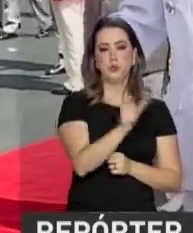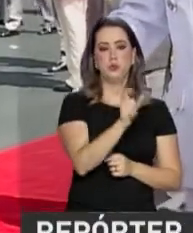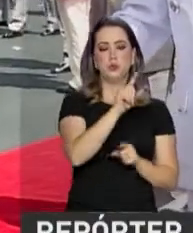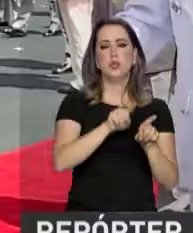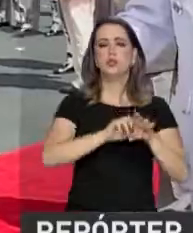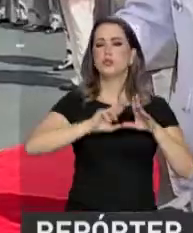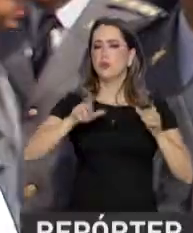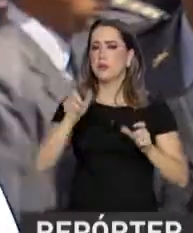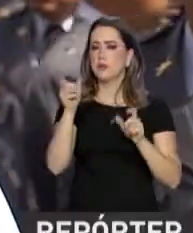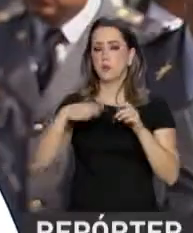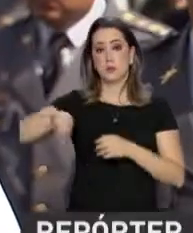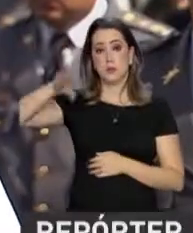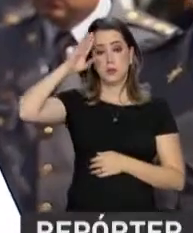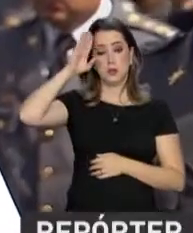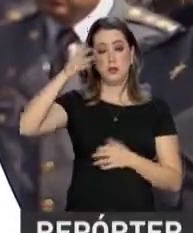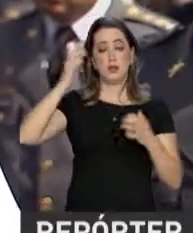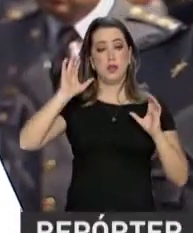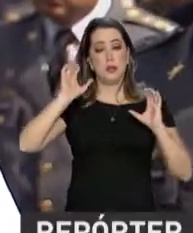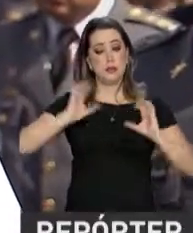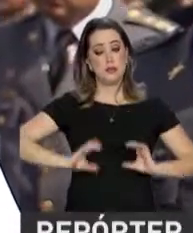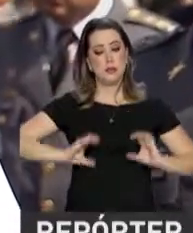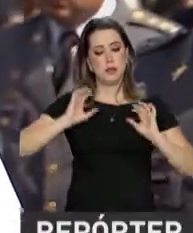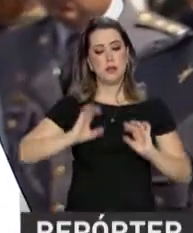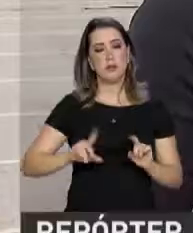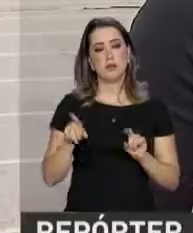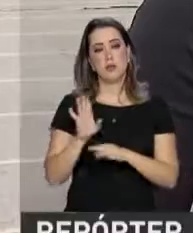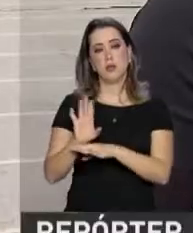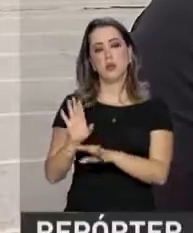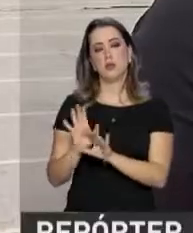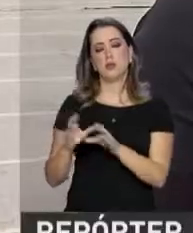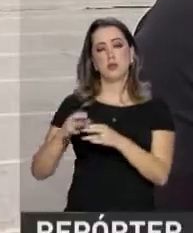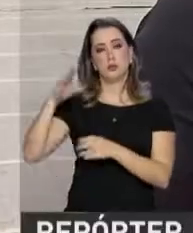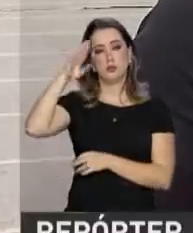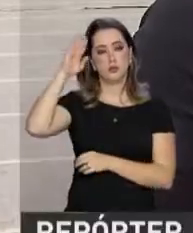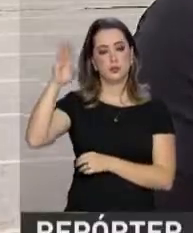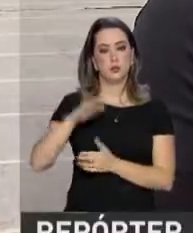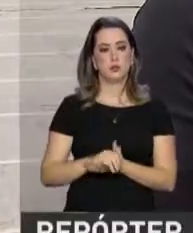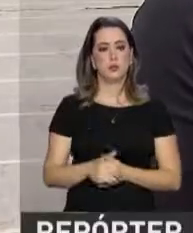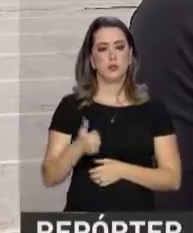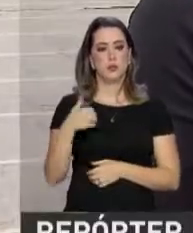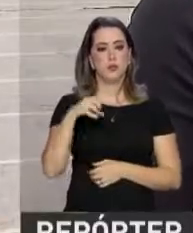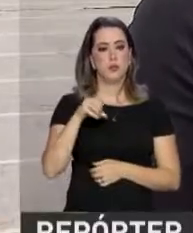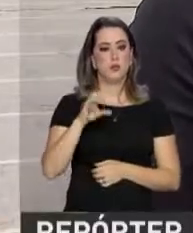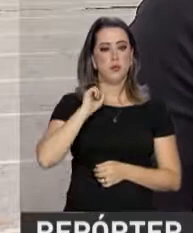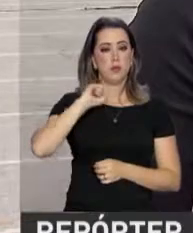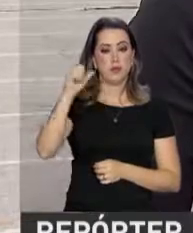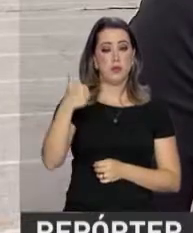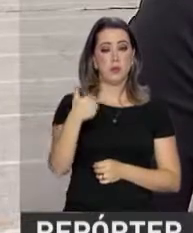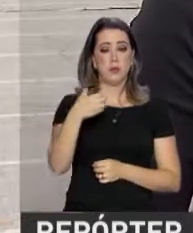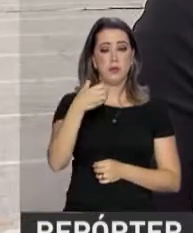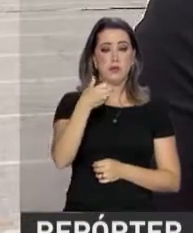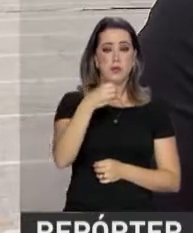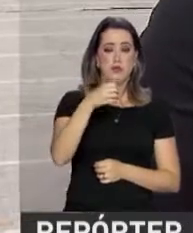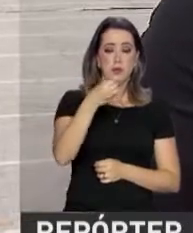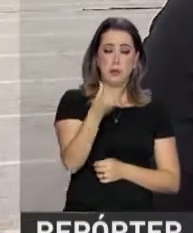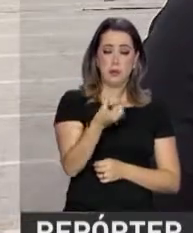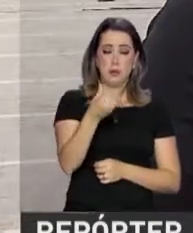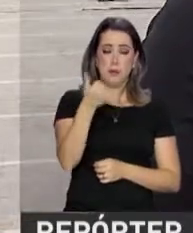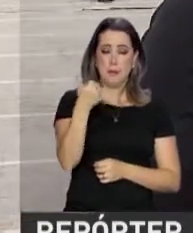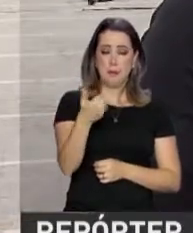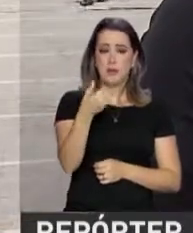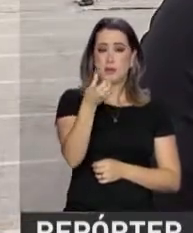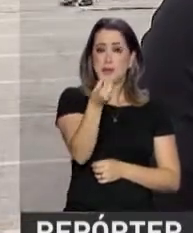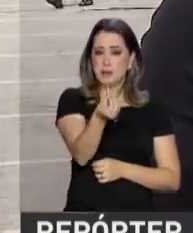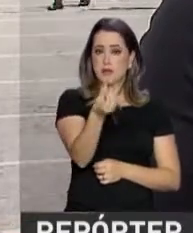militares e civis, que contribuíram para a instituição. Em 19 de abril de 1648, em Pernambuco,